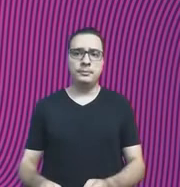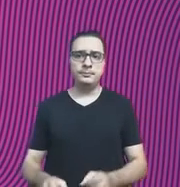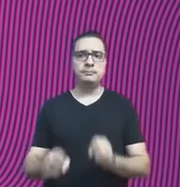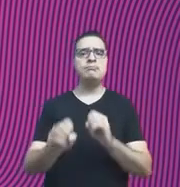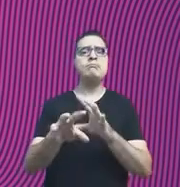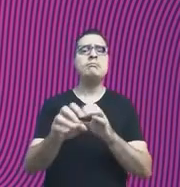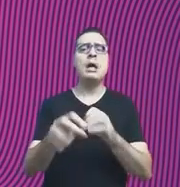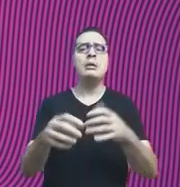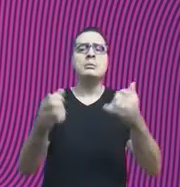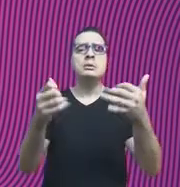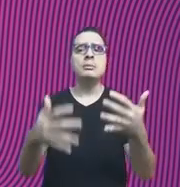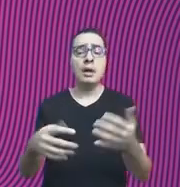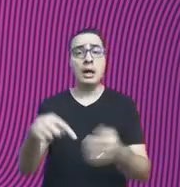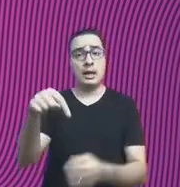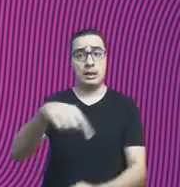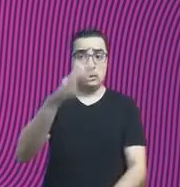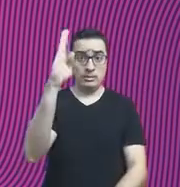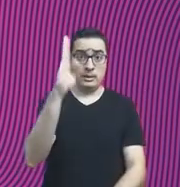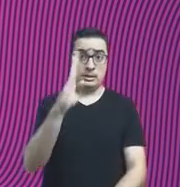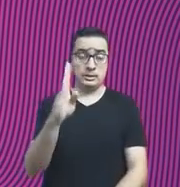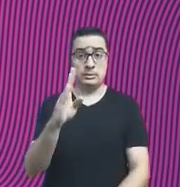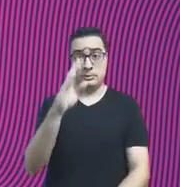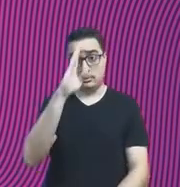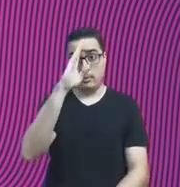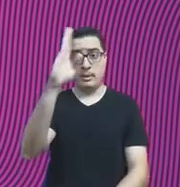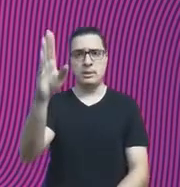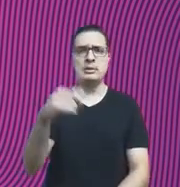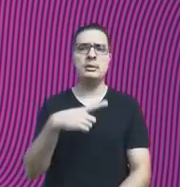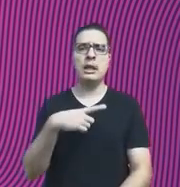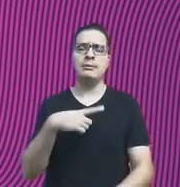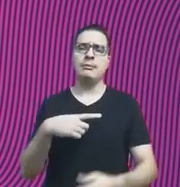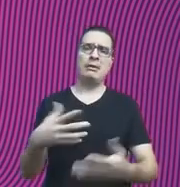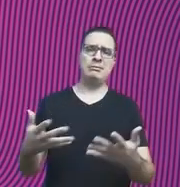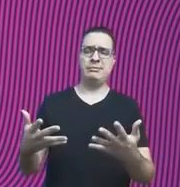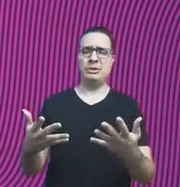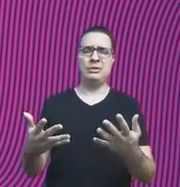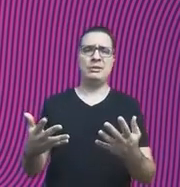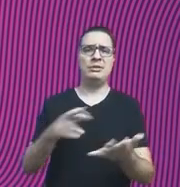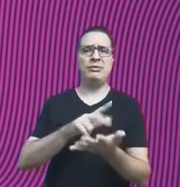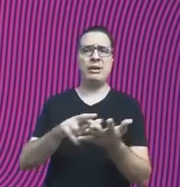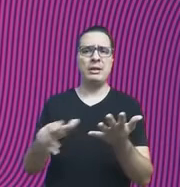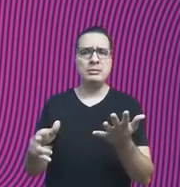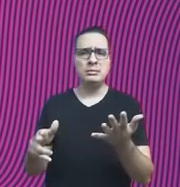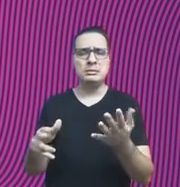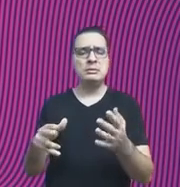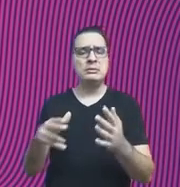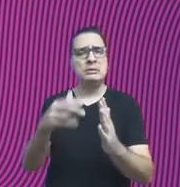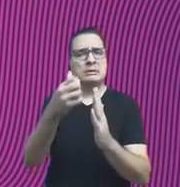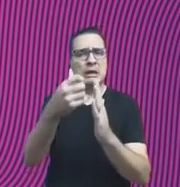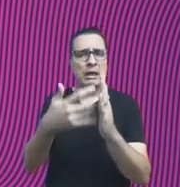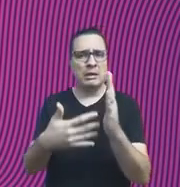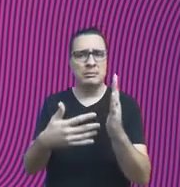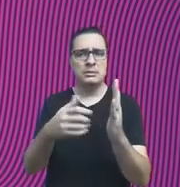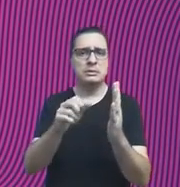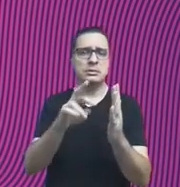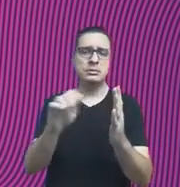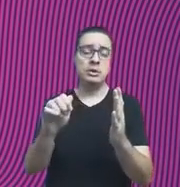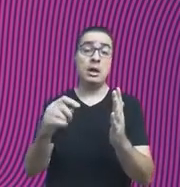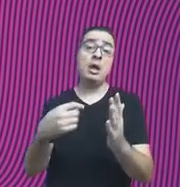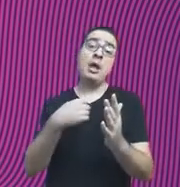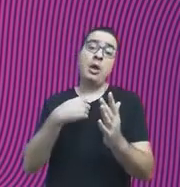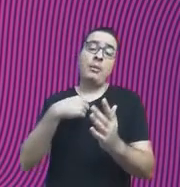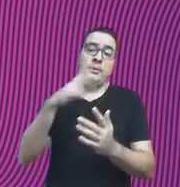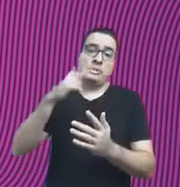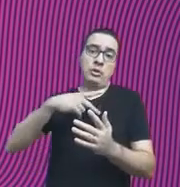acho que no Brasil especialmente, tem um pouco mais de implicância com essas questões de script. Eu pessoalmente acho que